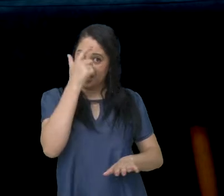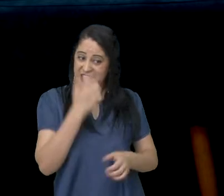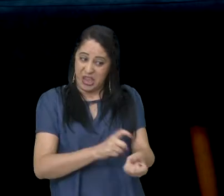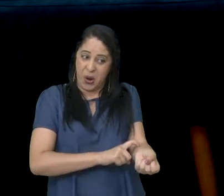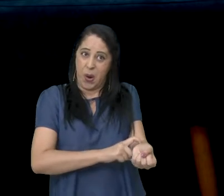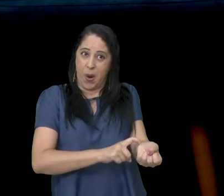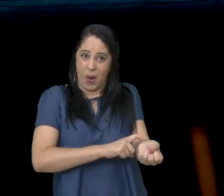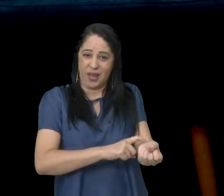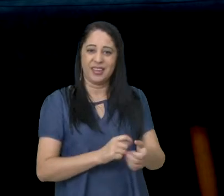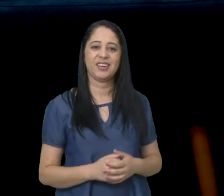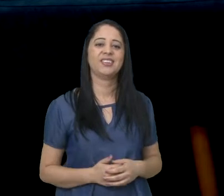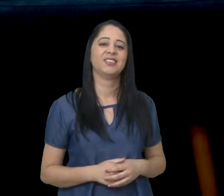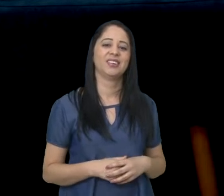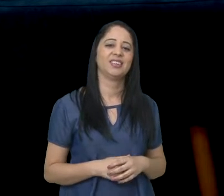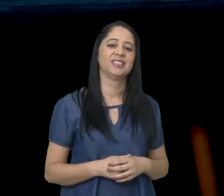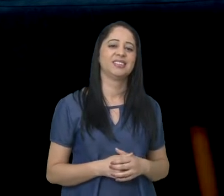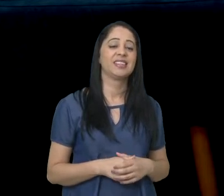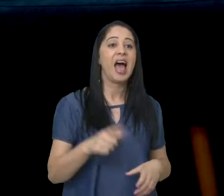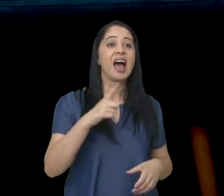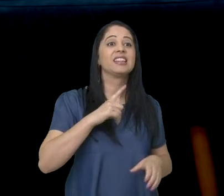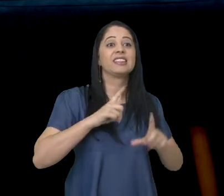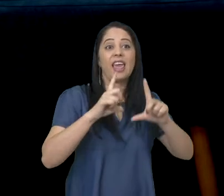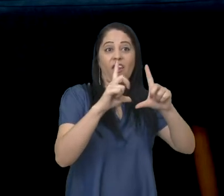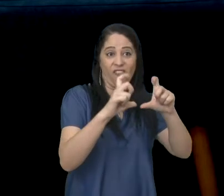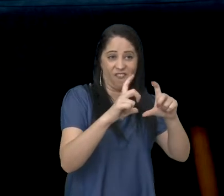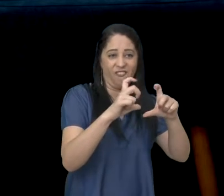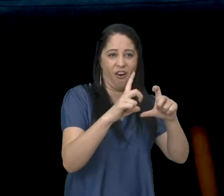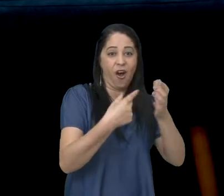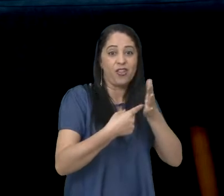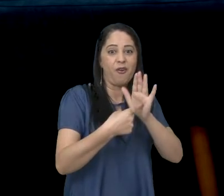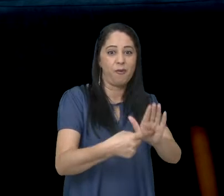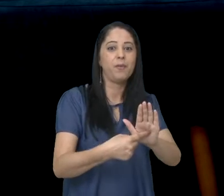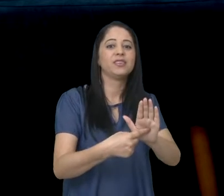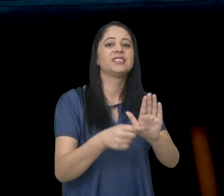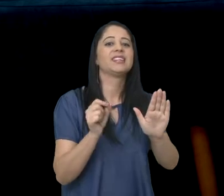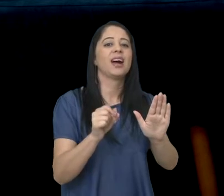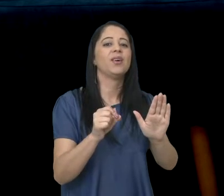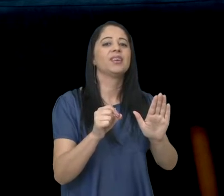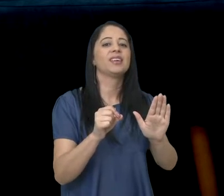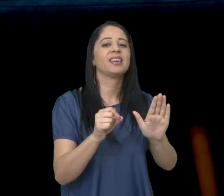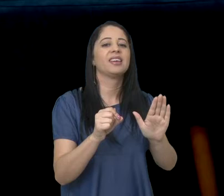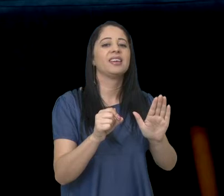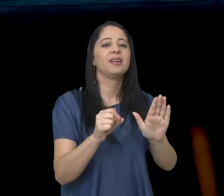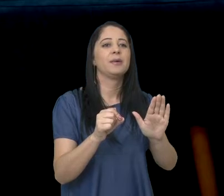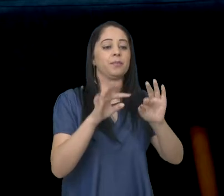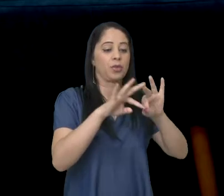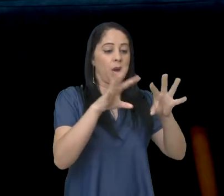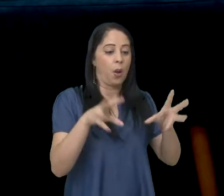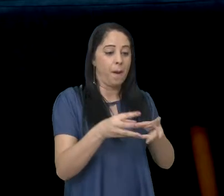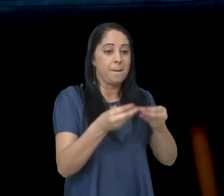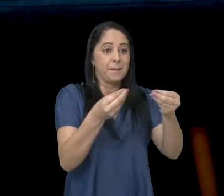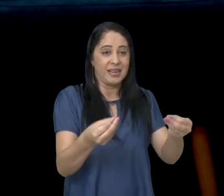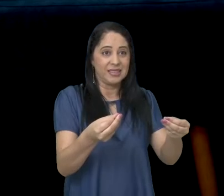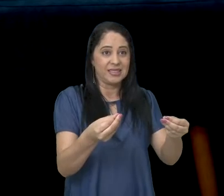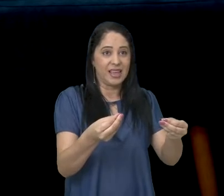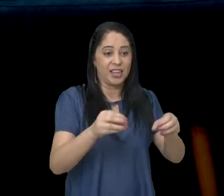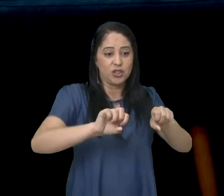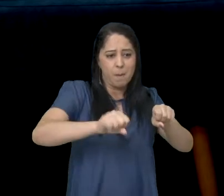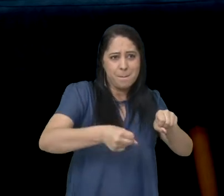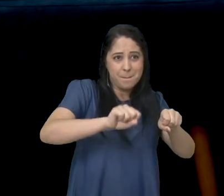vezes. Aqui tem até uma foto do meu neto, fez para o pai dele, o presente para o meu pai uma